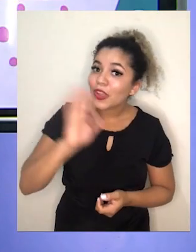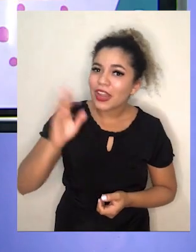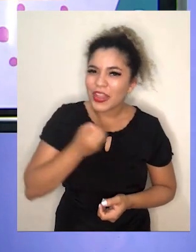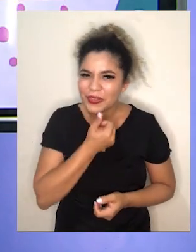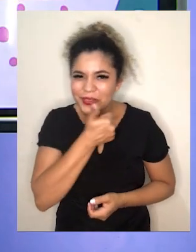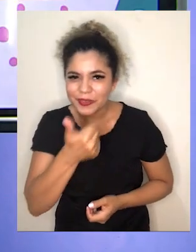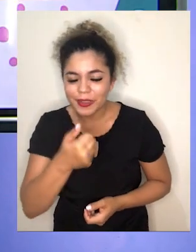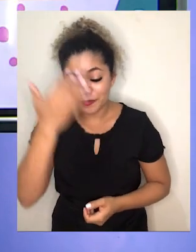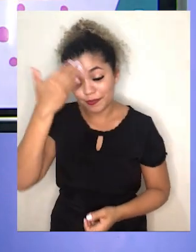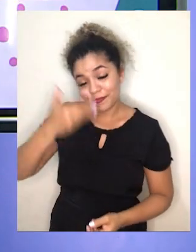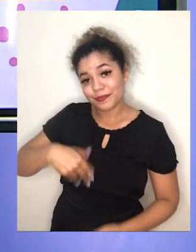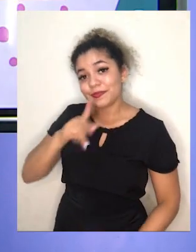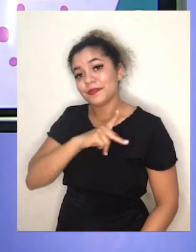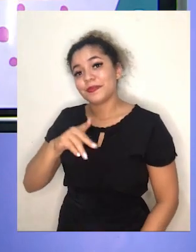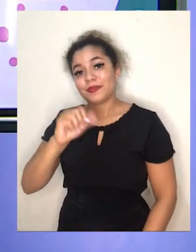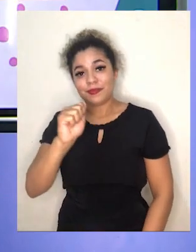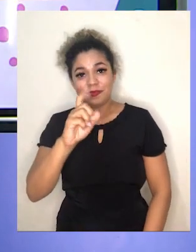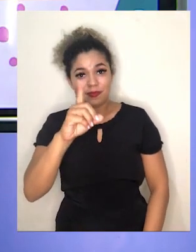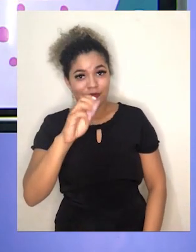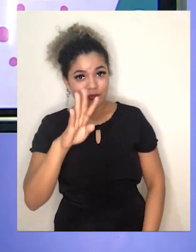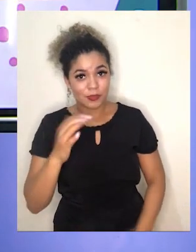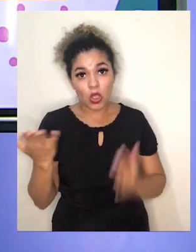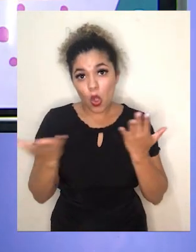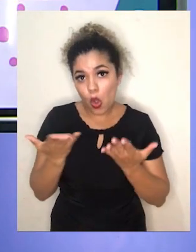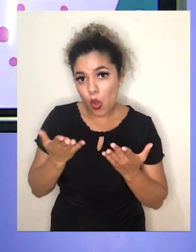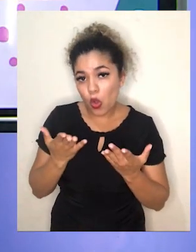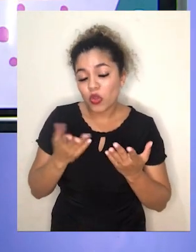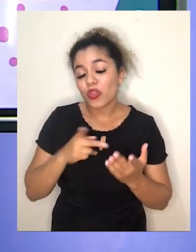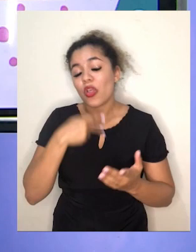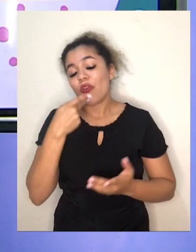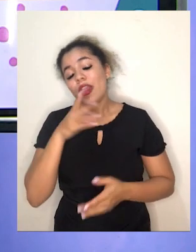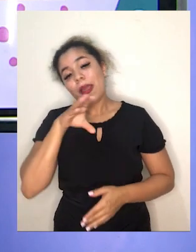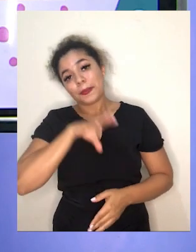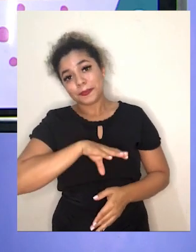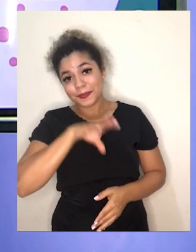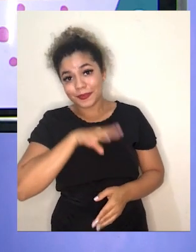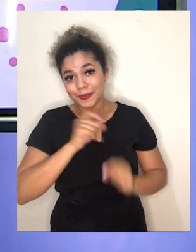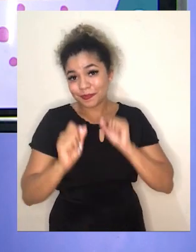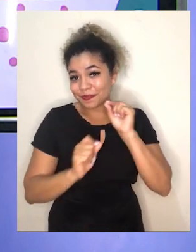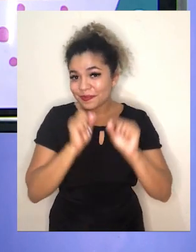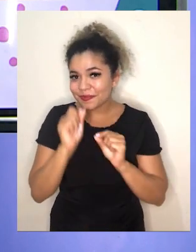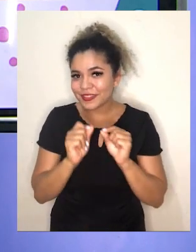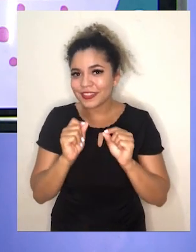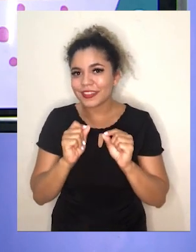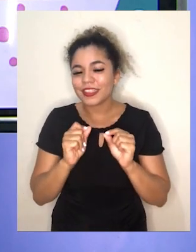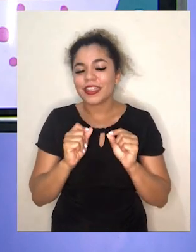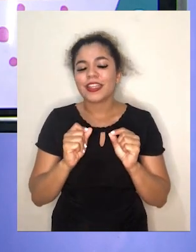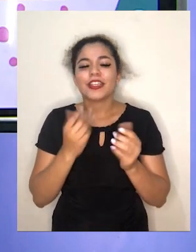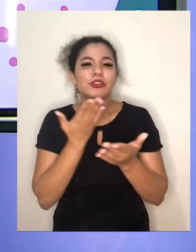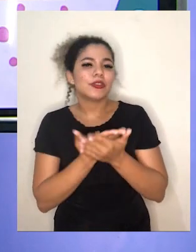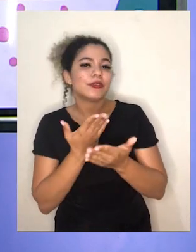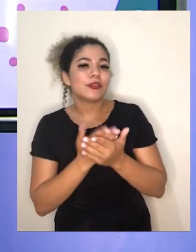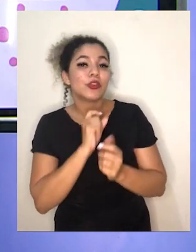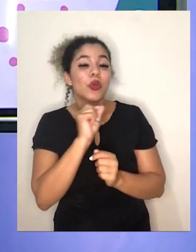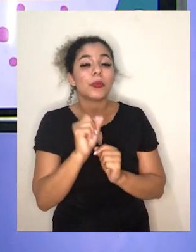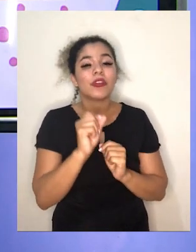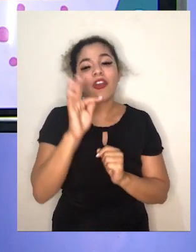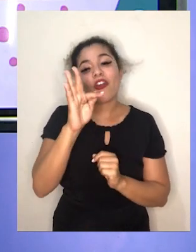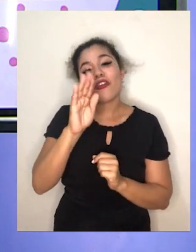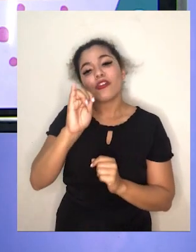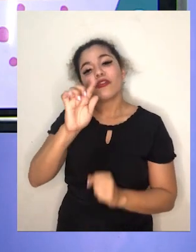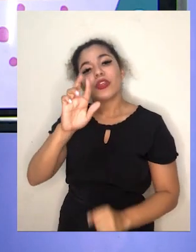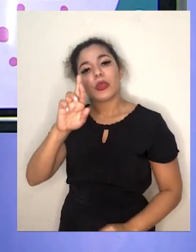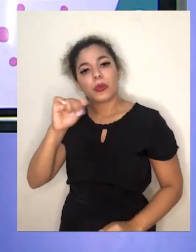Oi, turma, tudo bem? Eu sou o professor Adeblan e na nossa aula de língua portuguesa de hoje nós vamos estudar o que